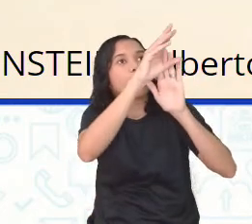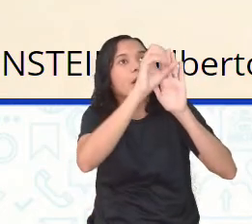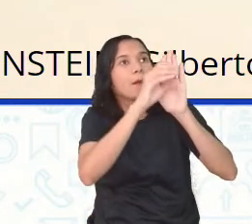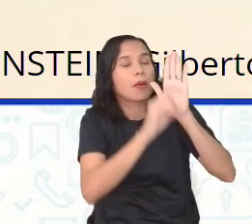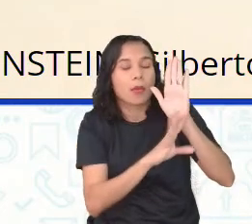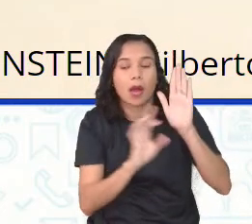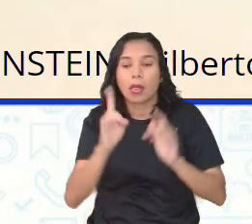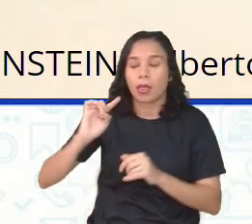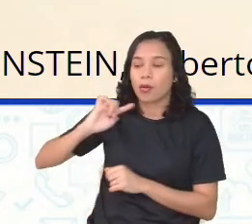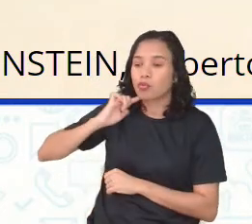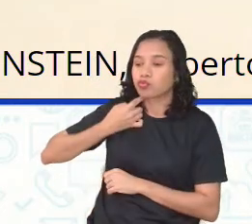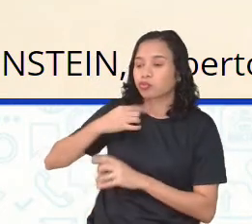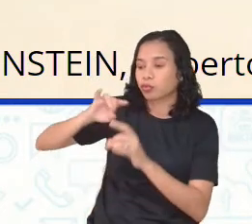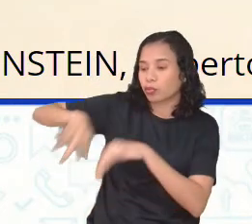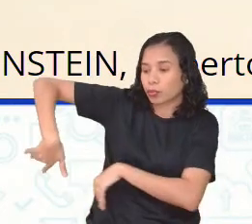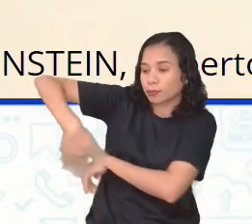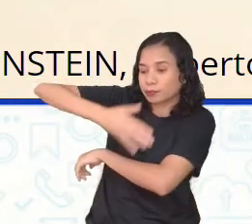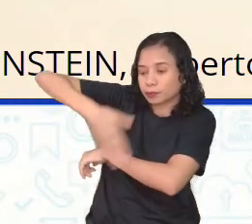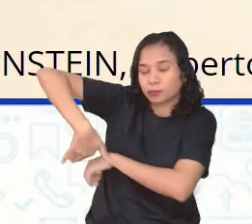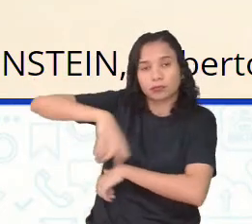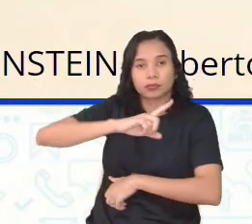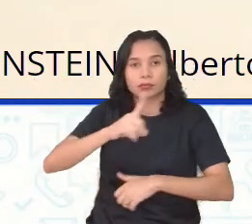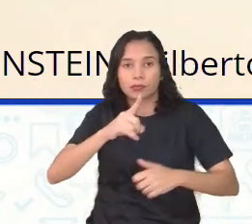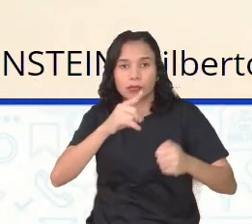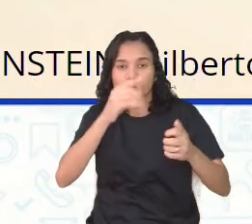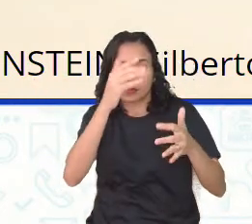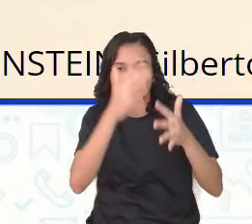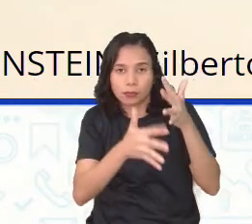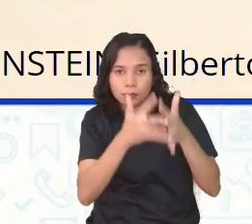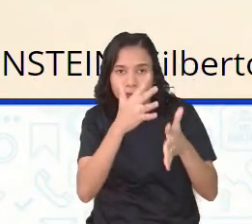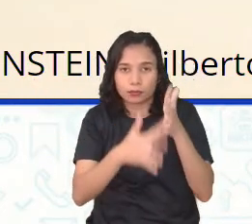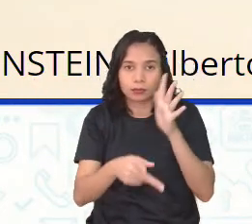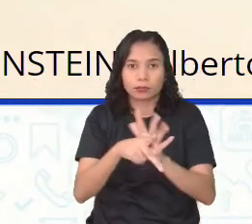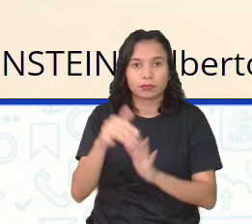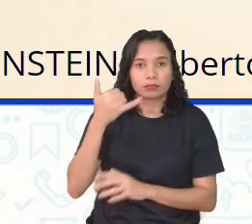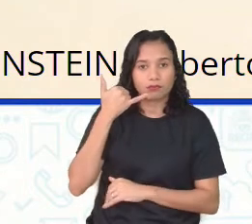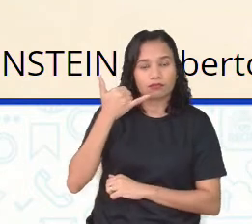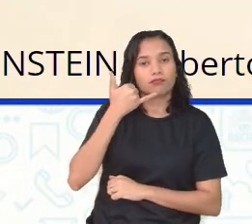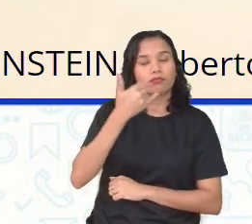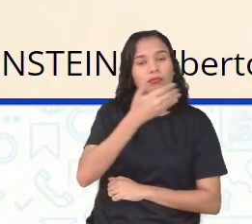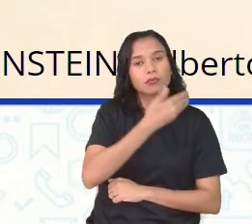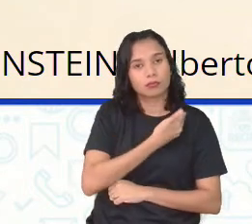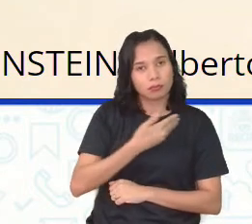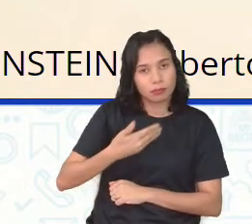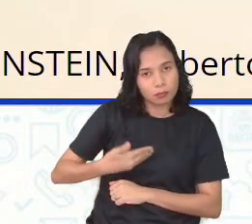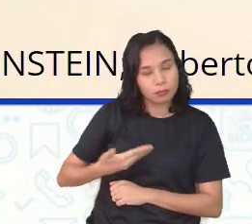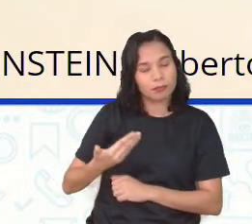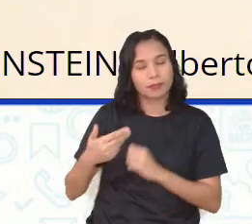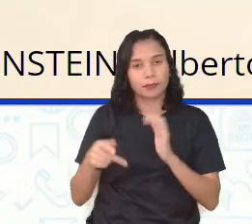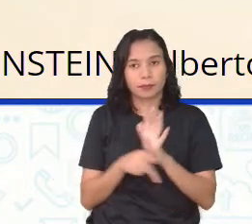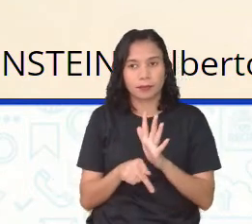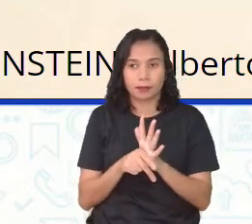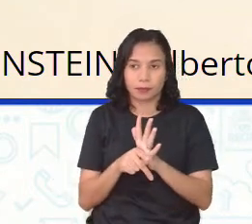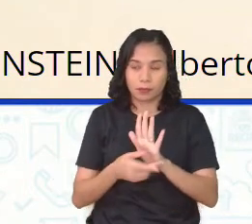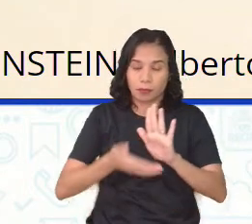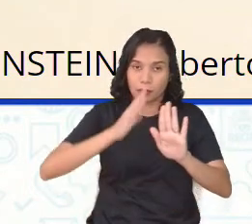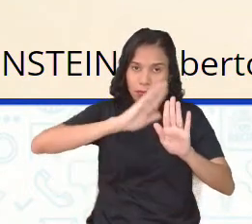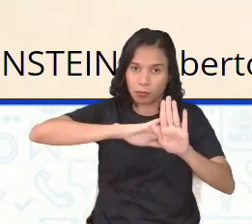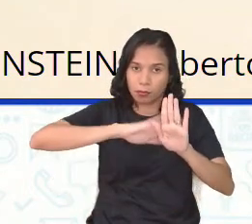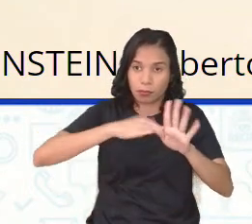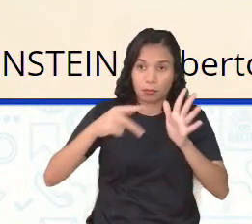na rua, não destruir telefones públicos. Por trás